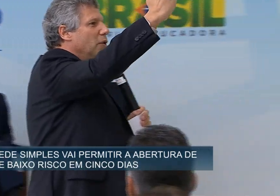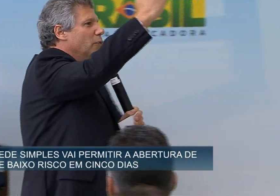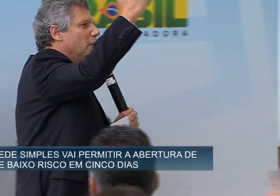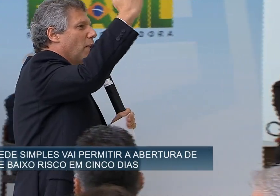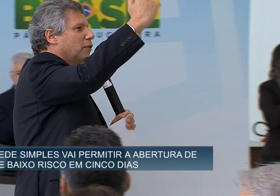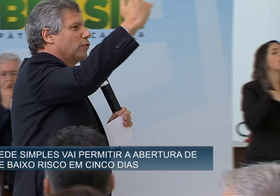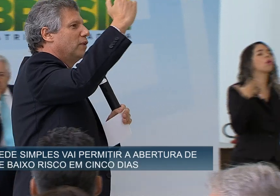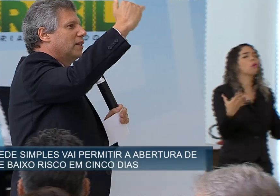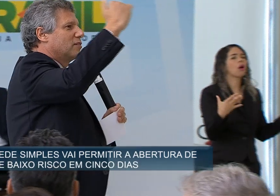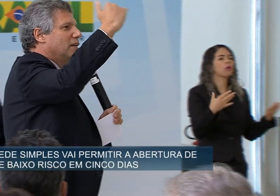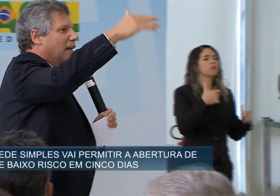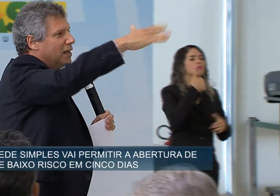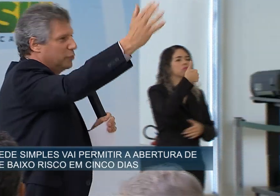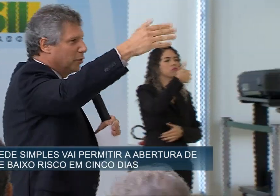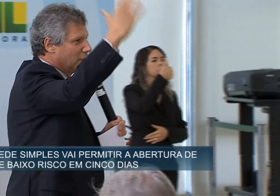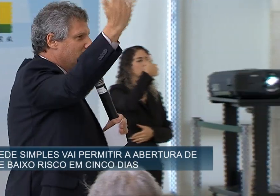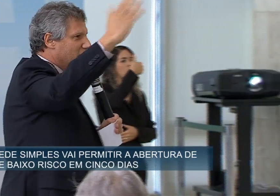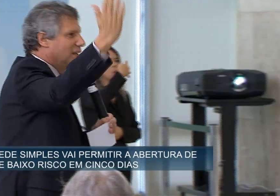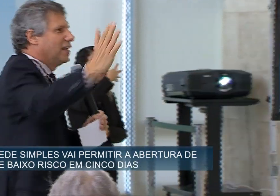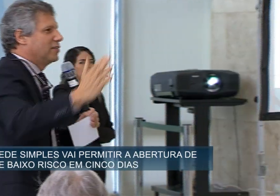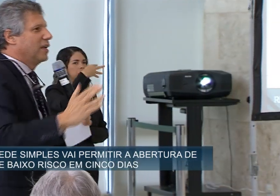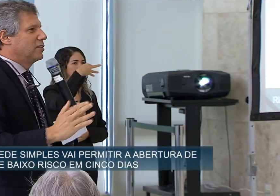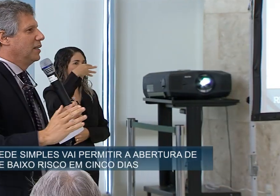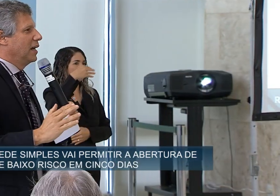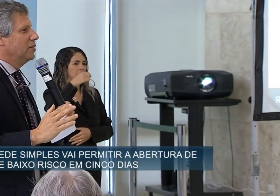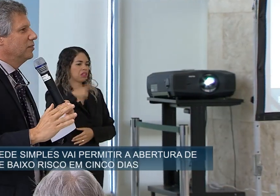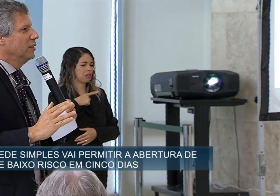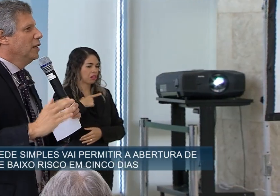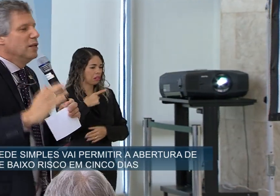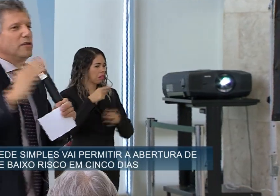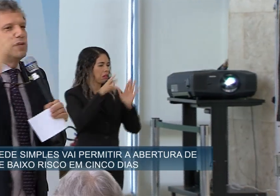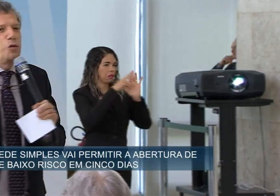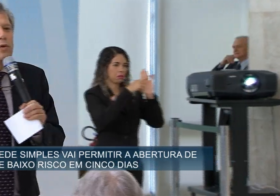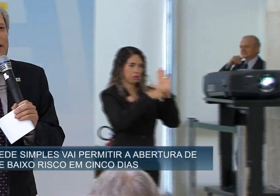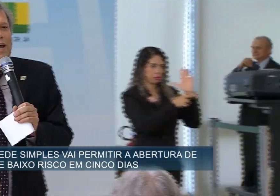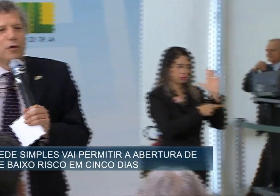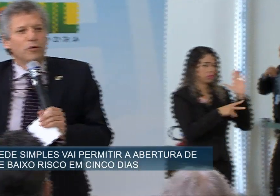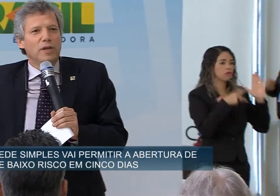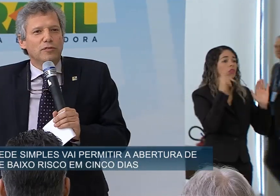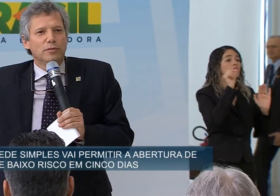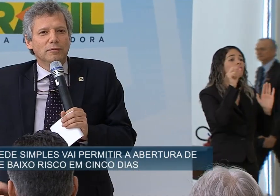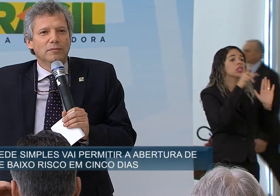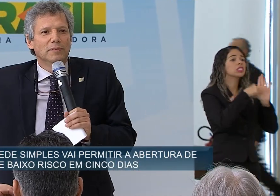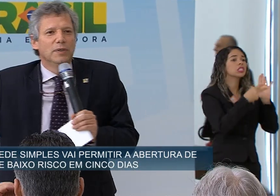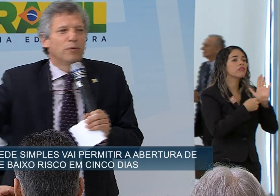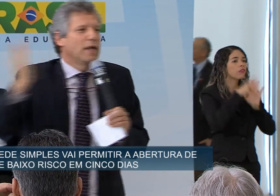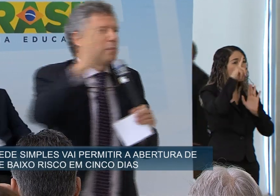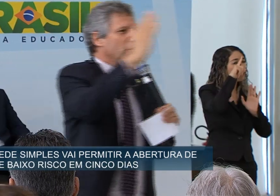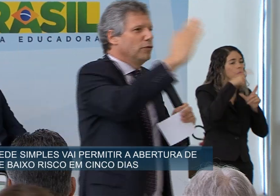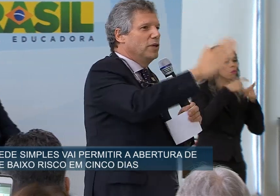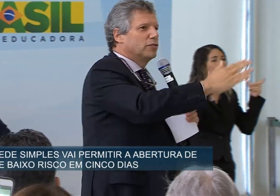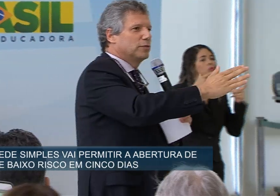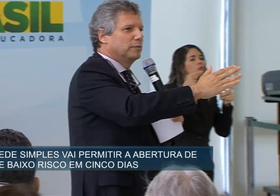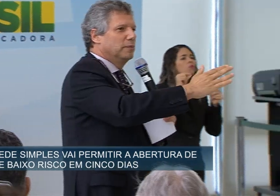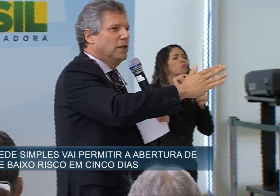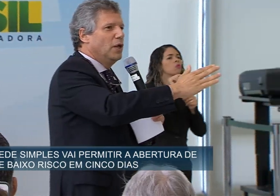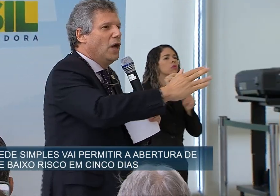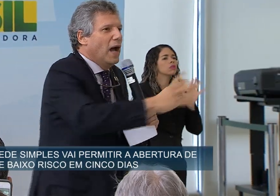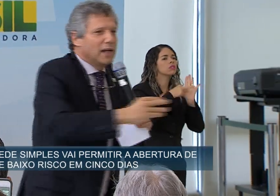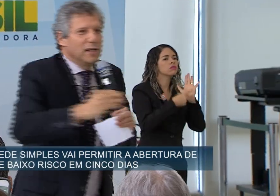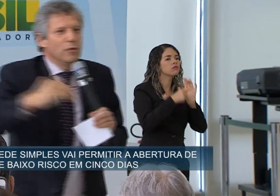as 14 quinais 1337 quinais dizendo o que que é alto risco e o que que é baixo